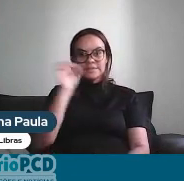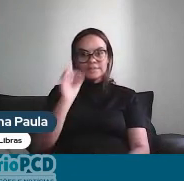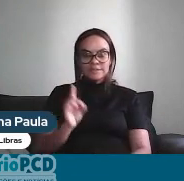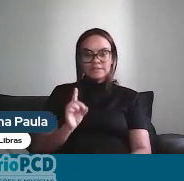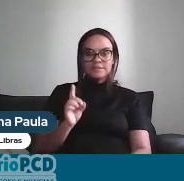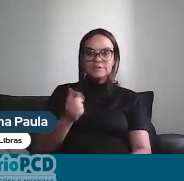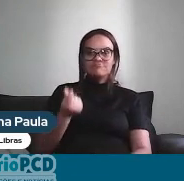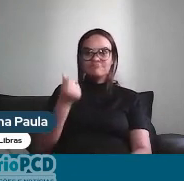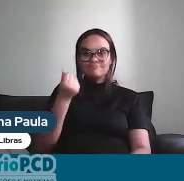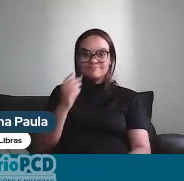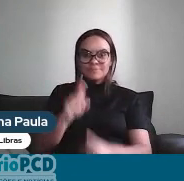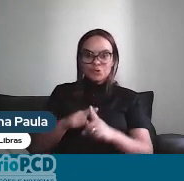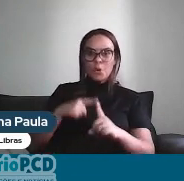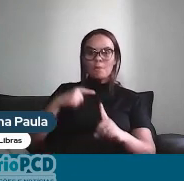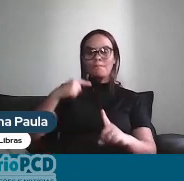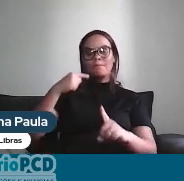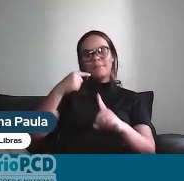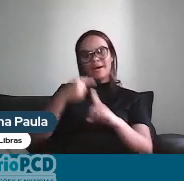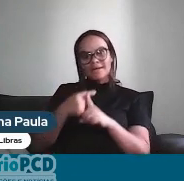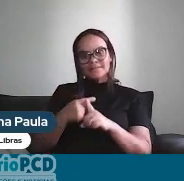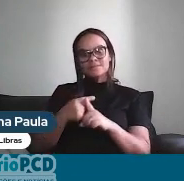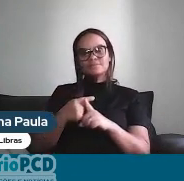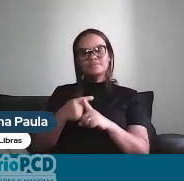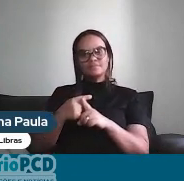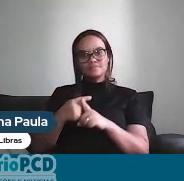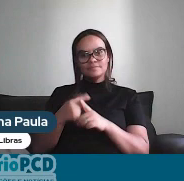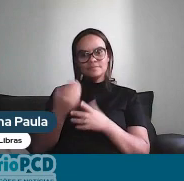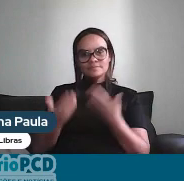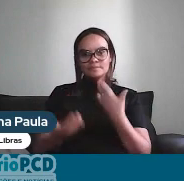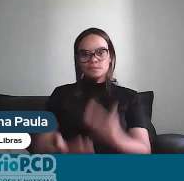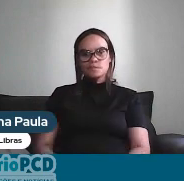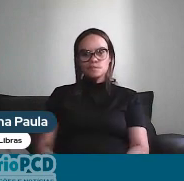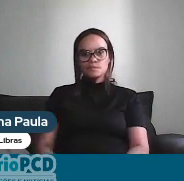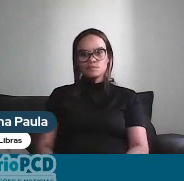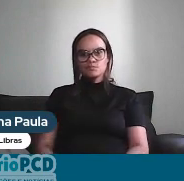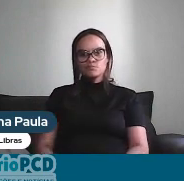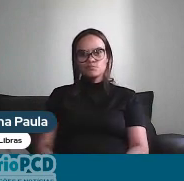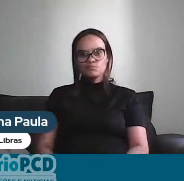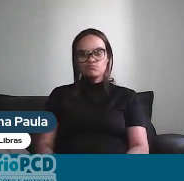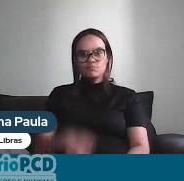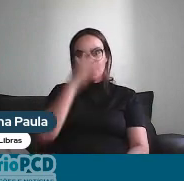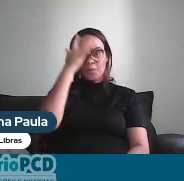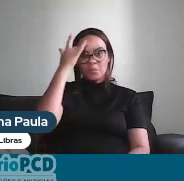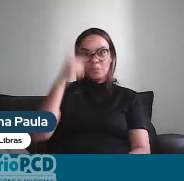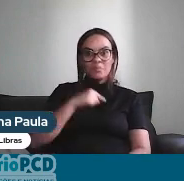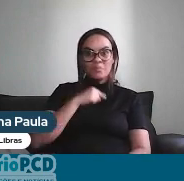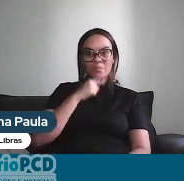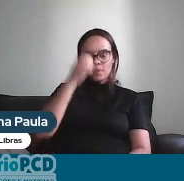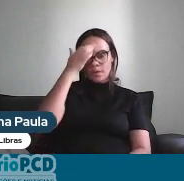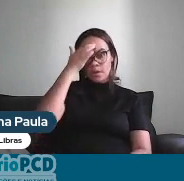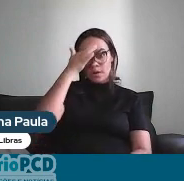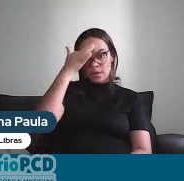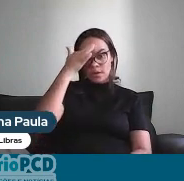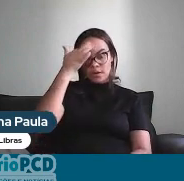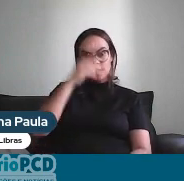custo adicional e, apesar disso, a pessoa não consegue, com o seu salário, muitas